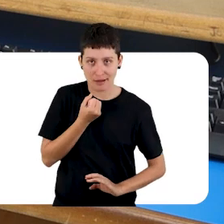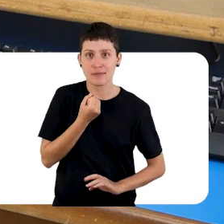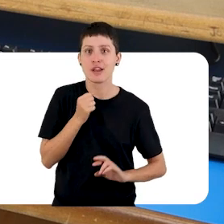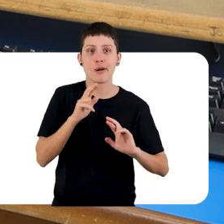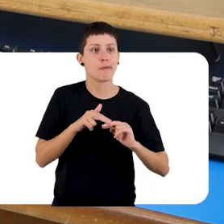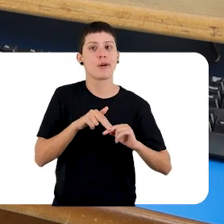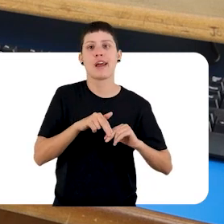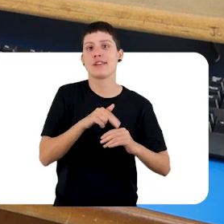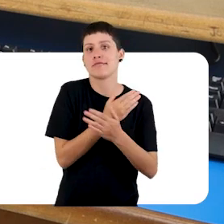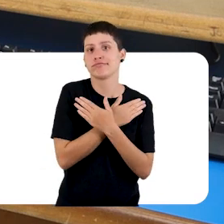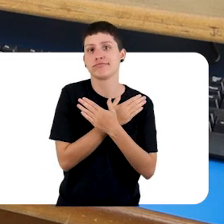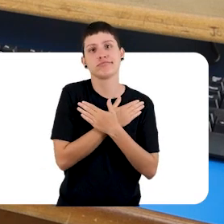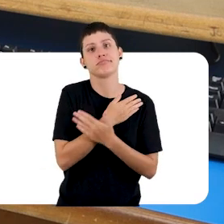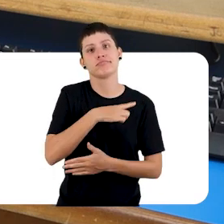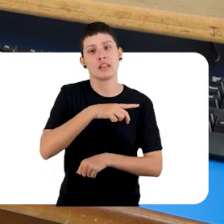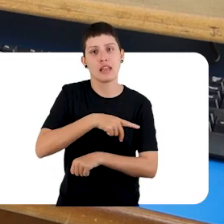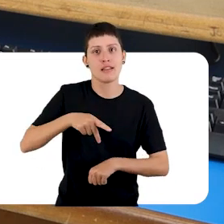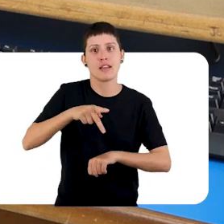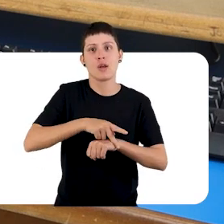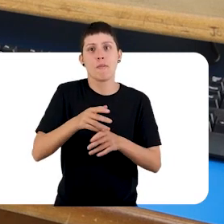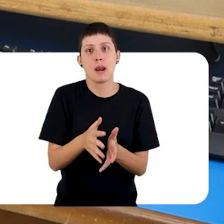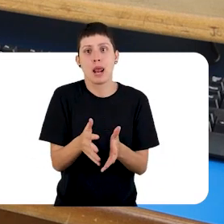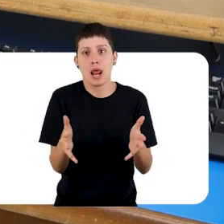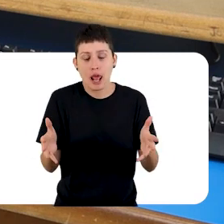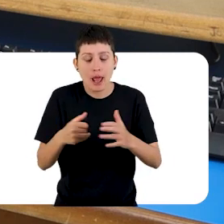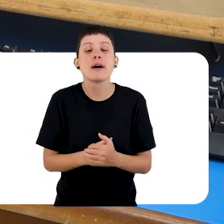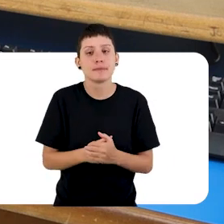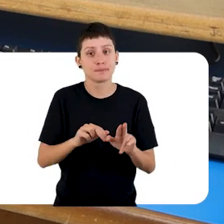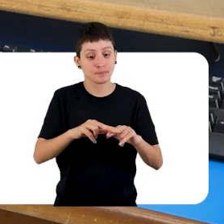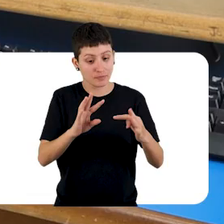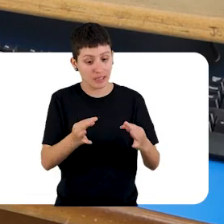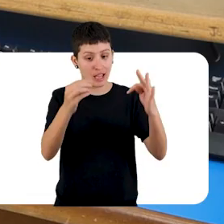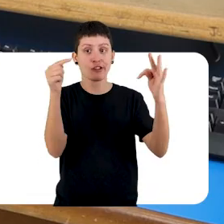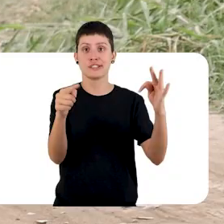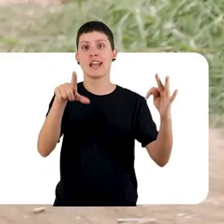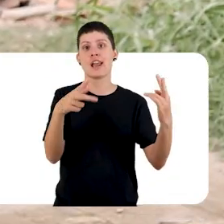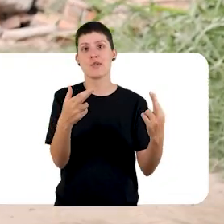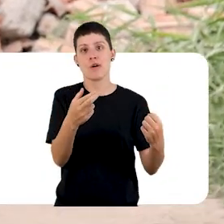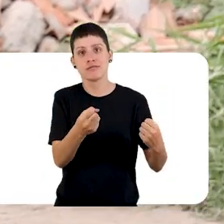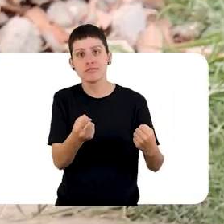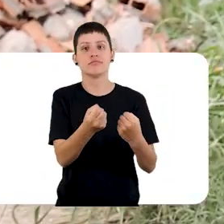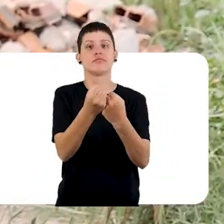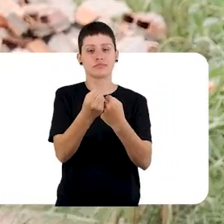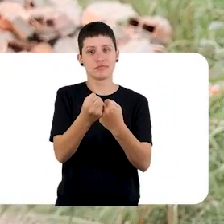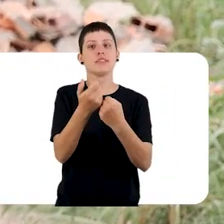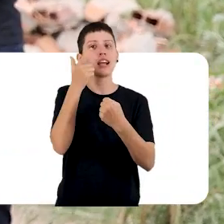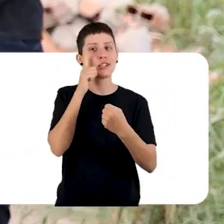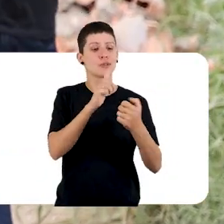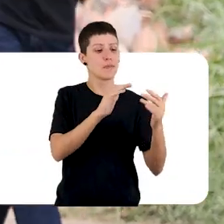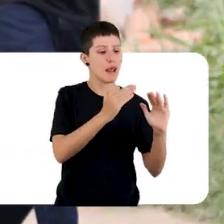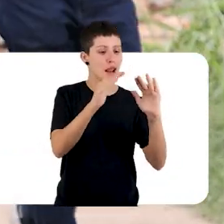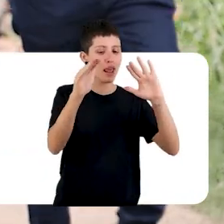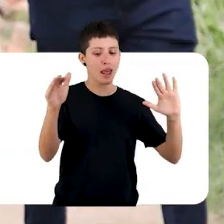com a falta de desemprego que existe no nosso país. A tecnologia vem como uma ponte muito necessária para que possa unir